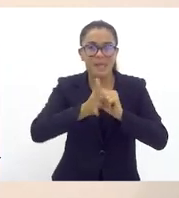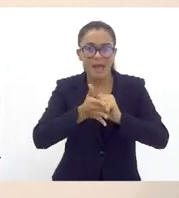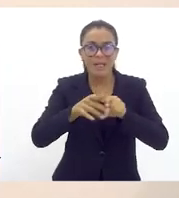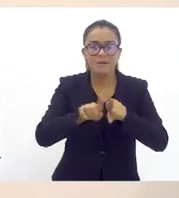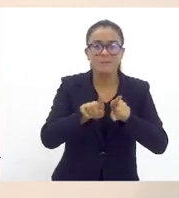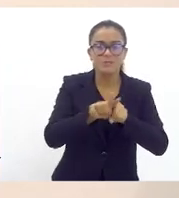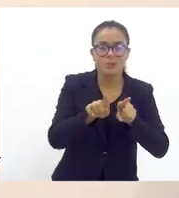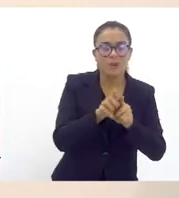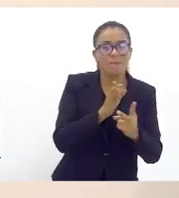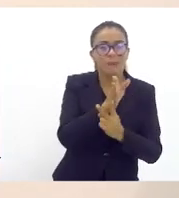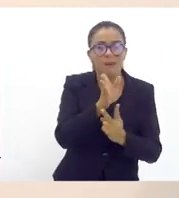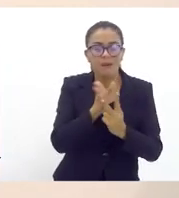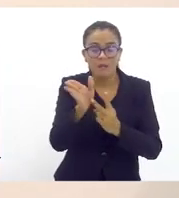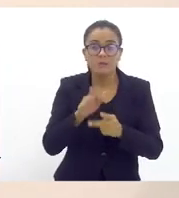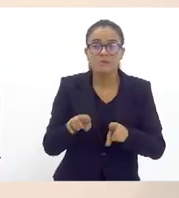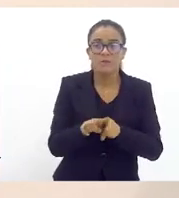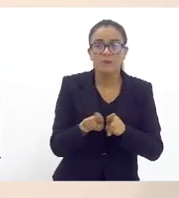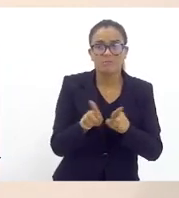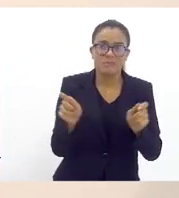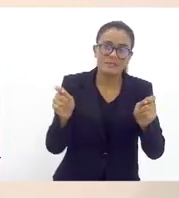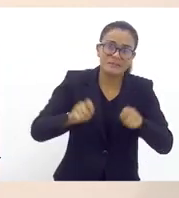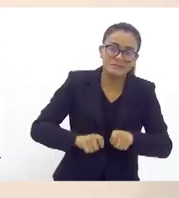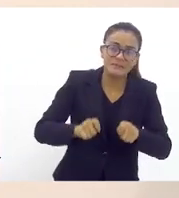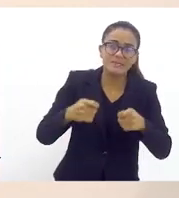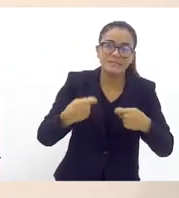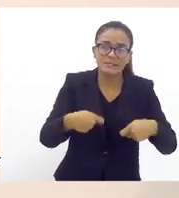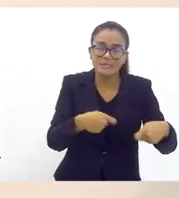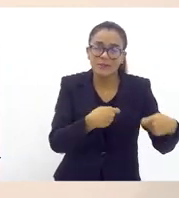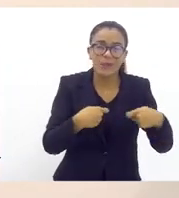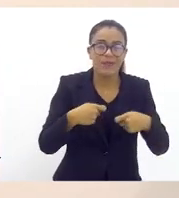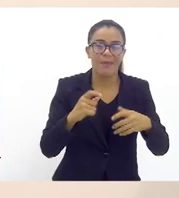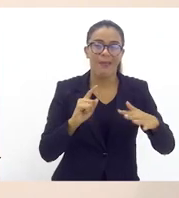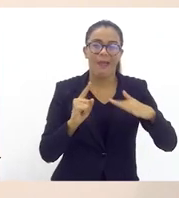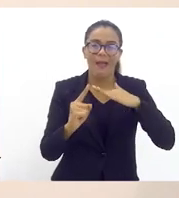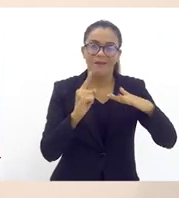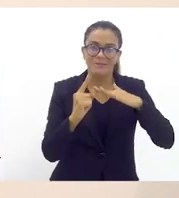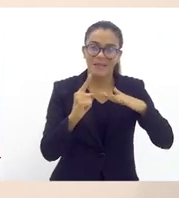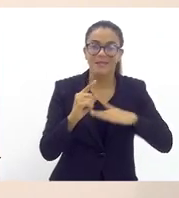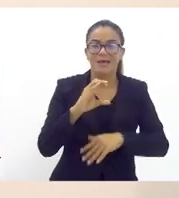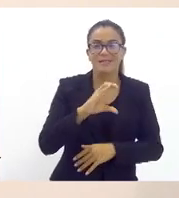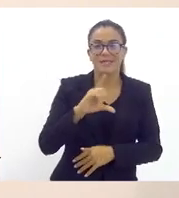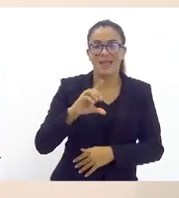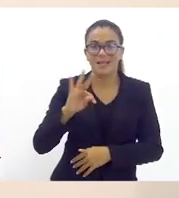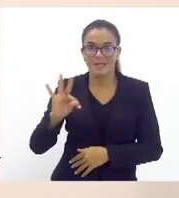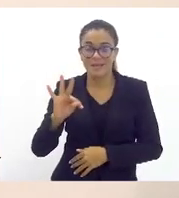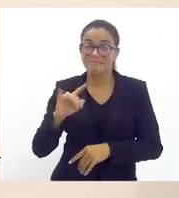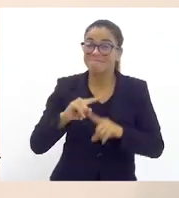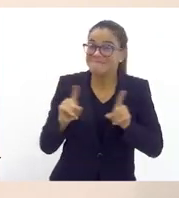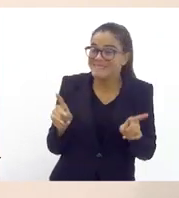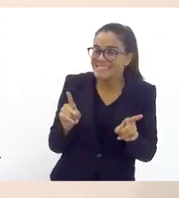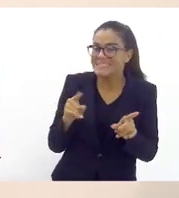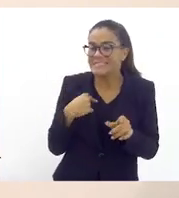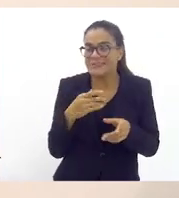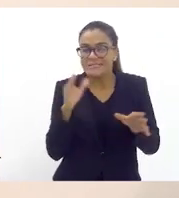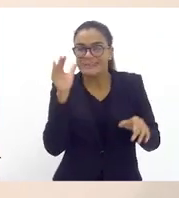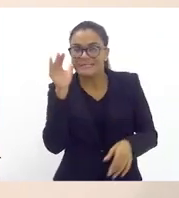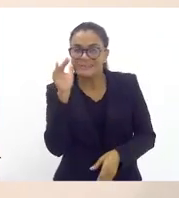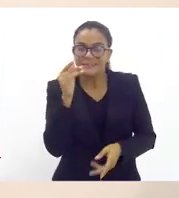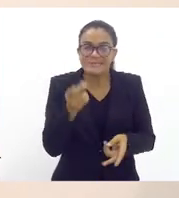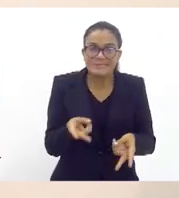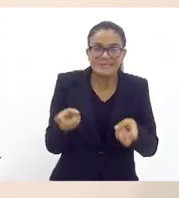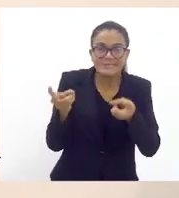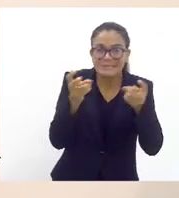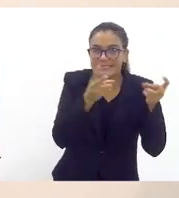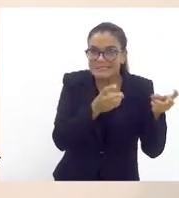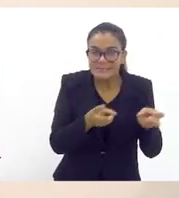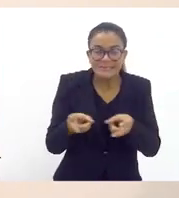sabe como vai ser. Mas, para isso, a gente precisava primeiro conseguir acessar o CLT. E aí eu fico achando curioso que os